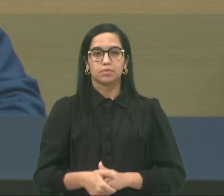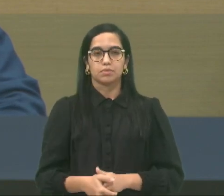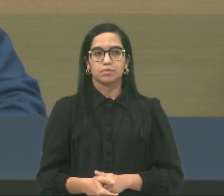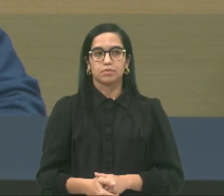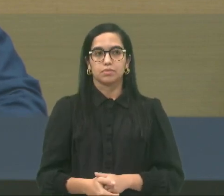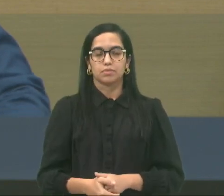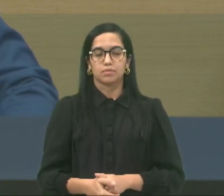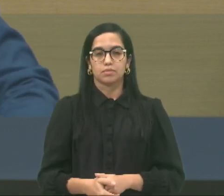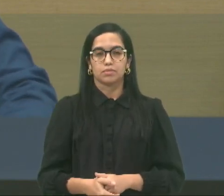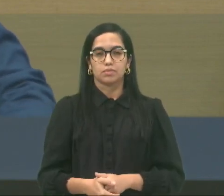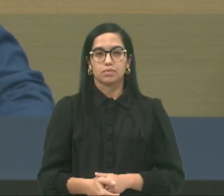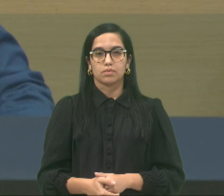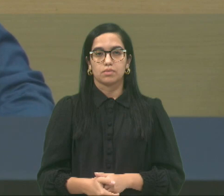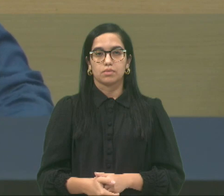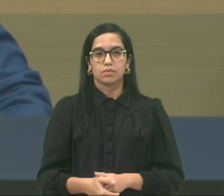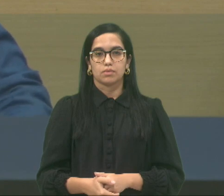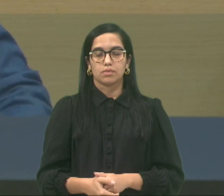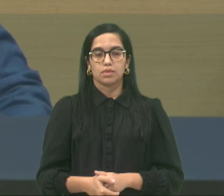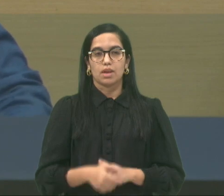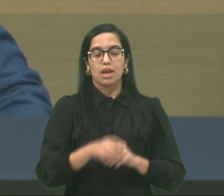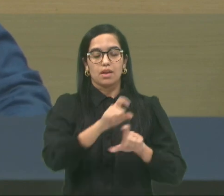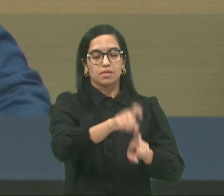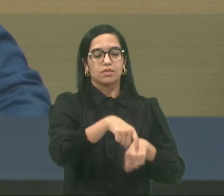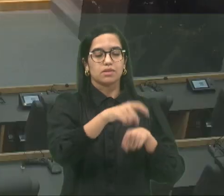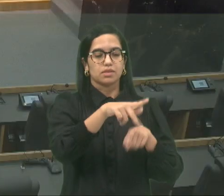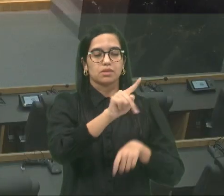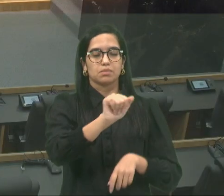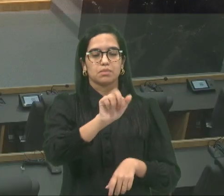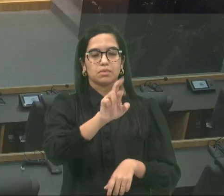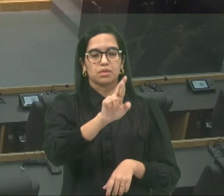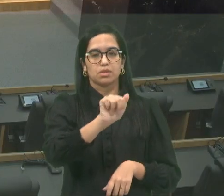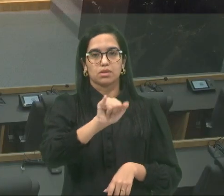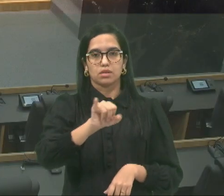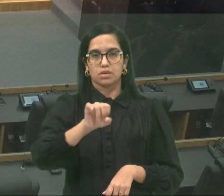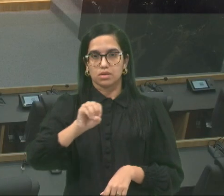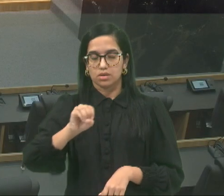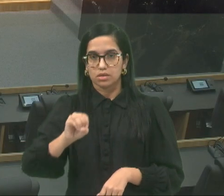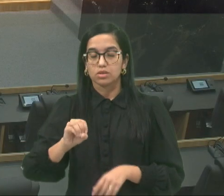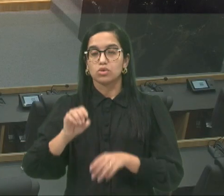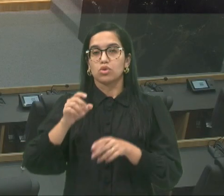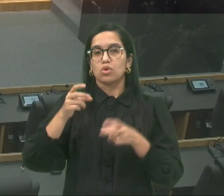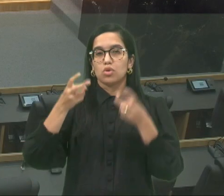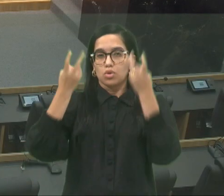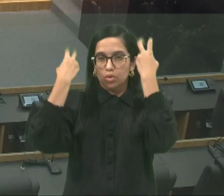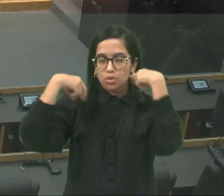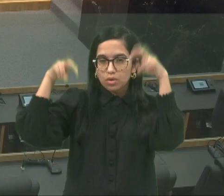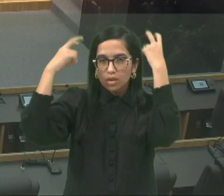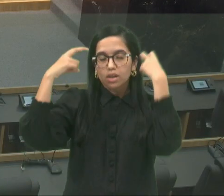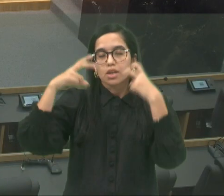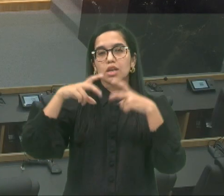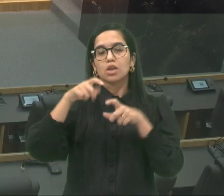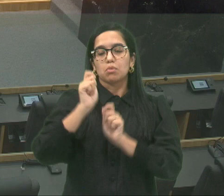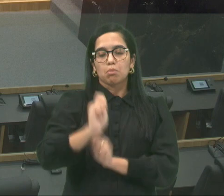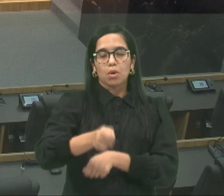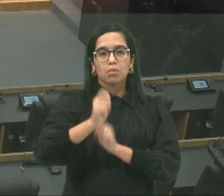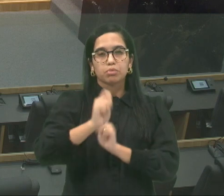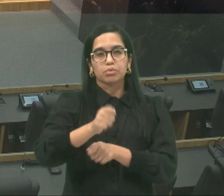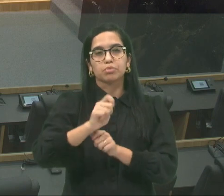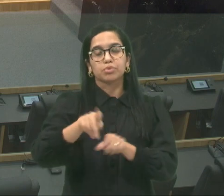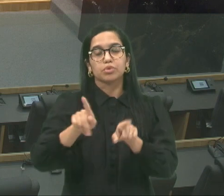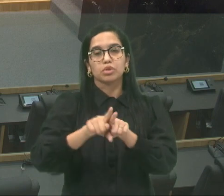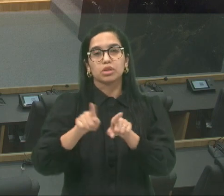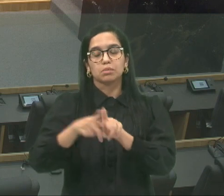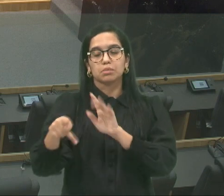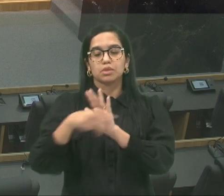Sul. A Fazenda Paraíso investe em carneiros, cavalos, que fazem parte do